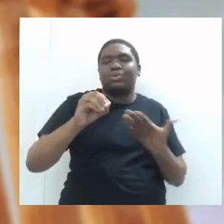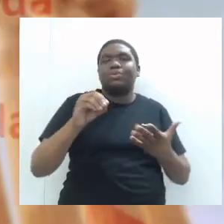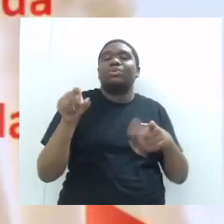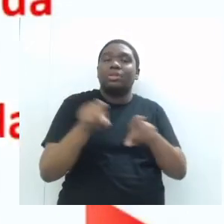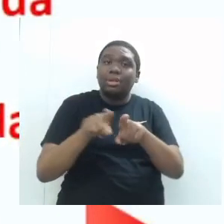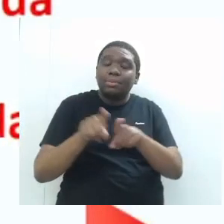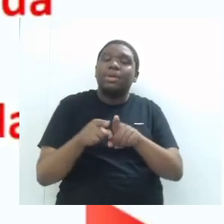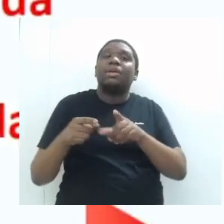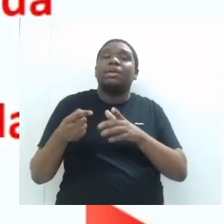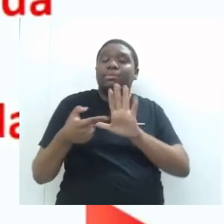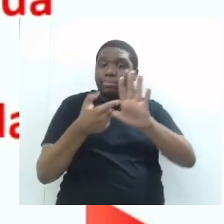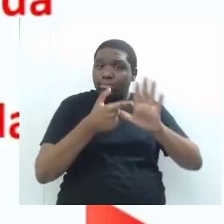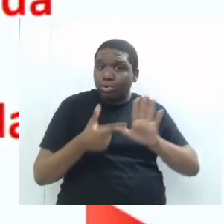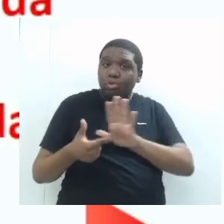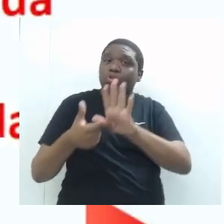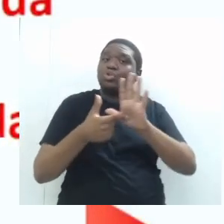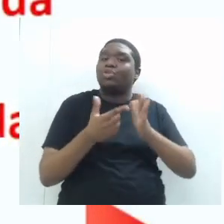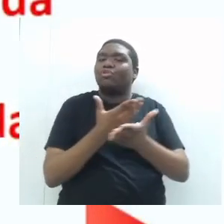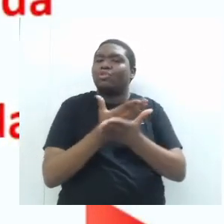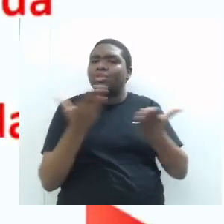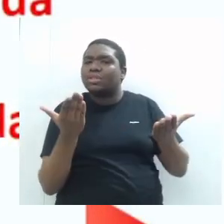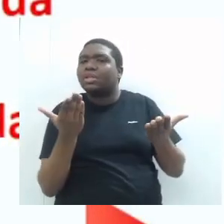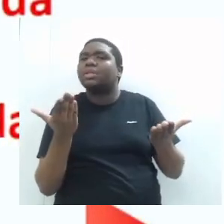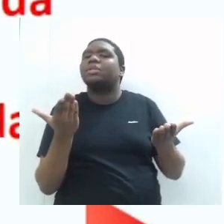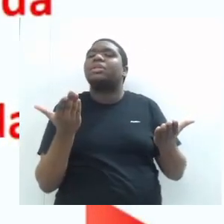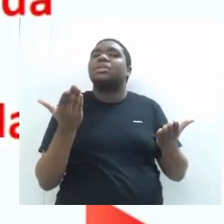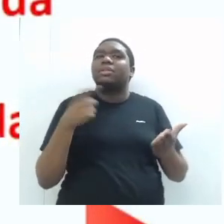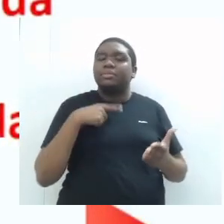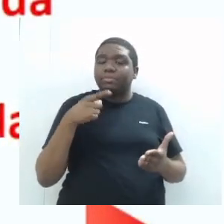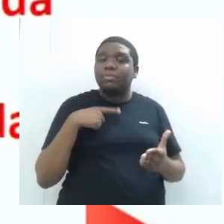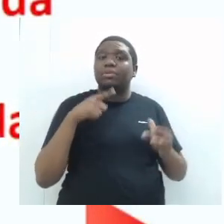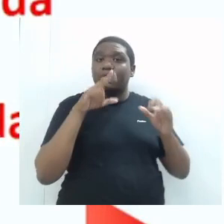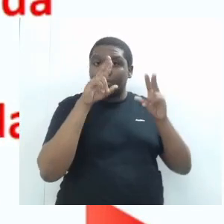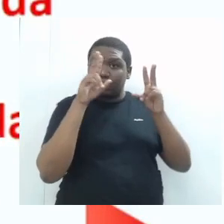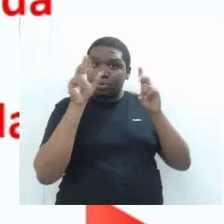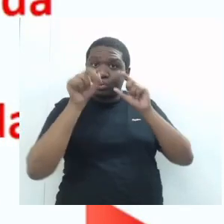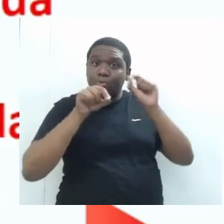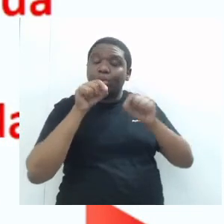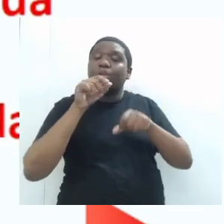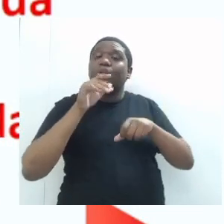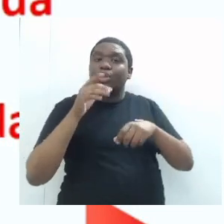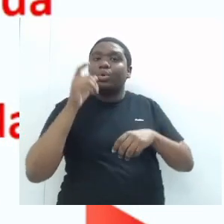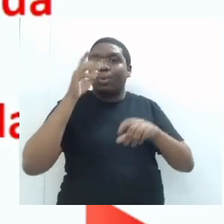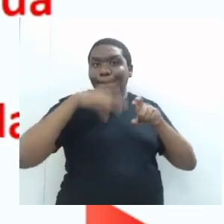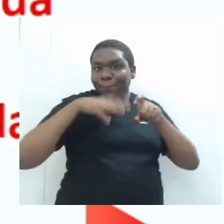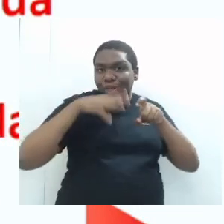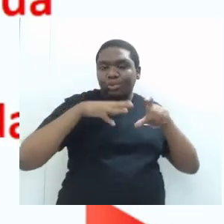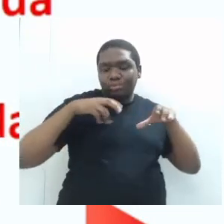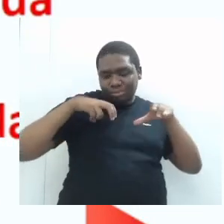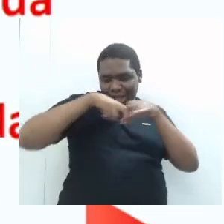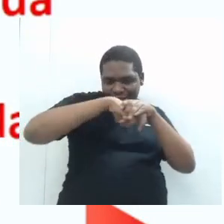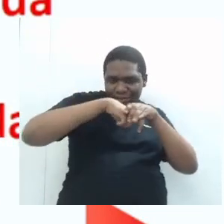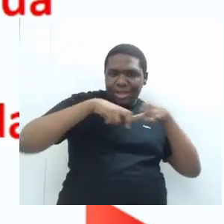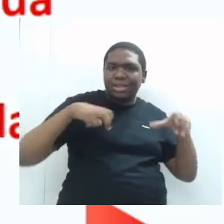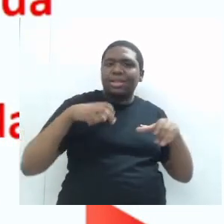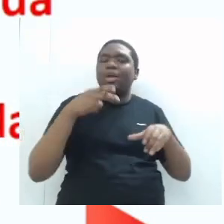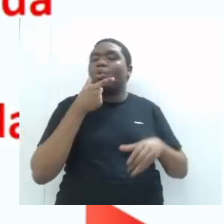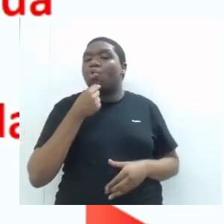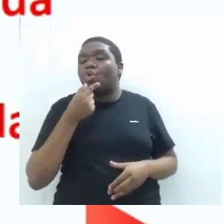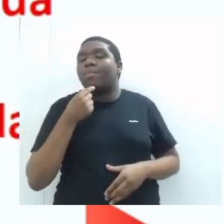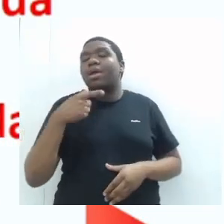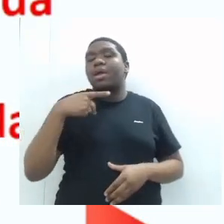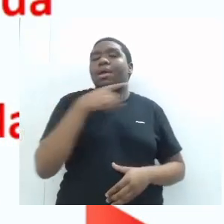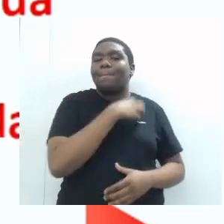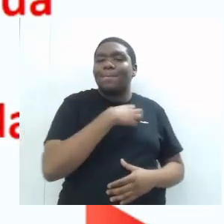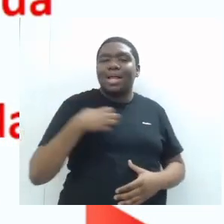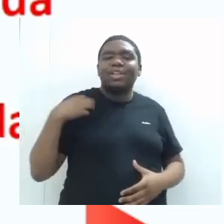para vocês a seguinte questão. Na alegoria da caverna, Platão afirma que os sentidos